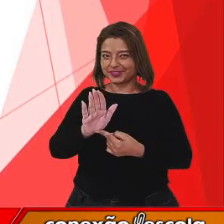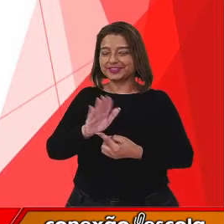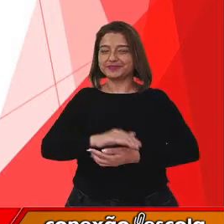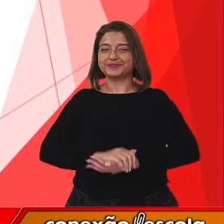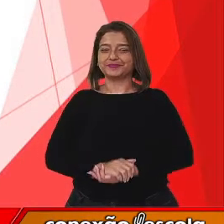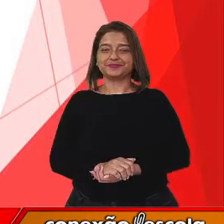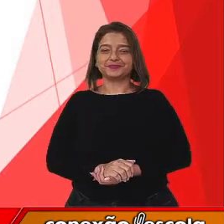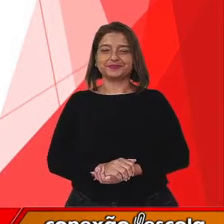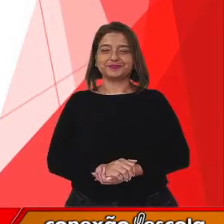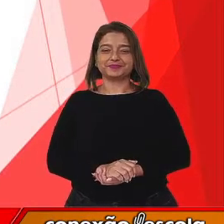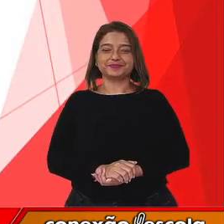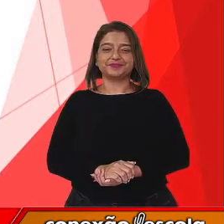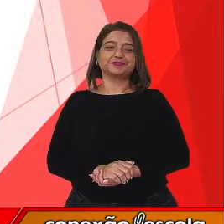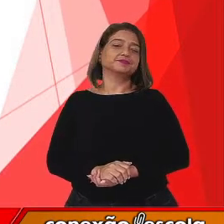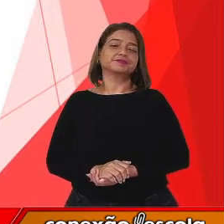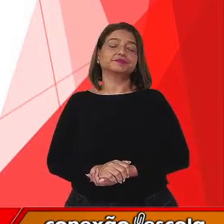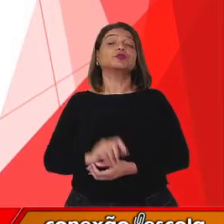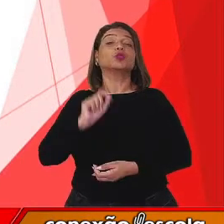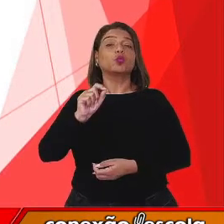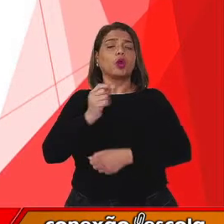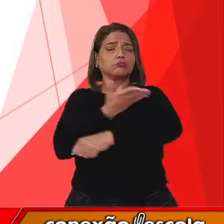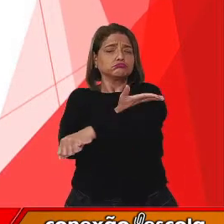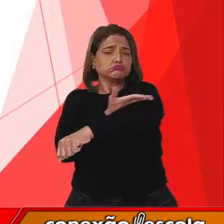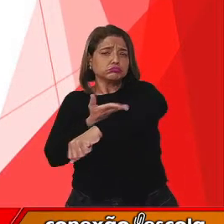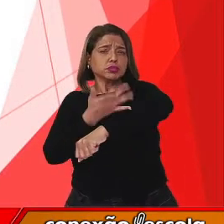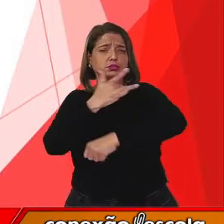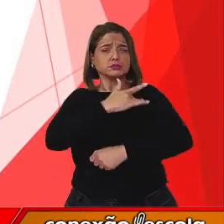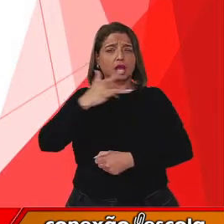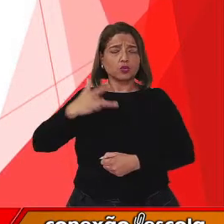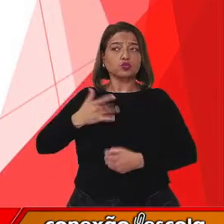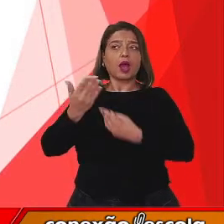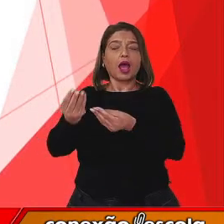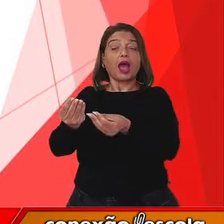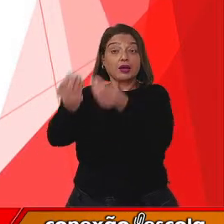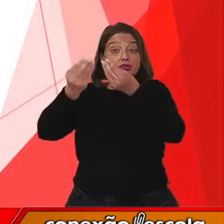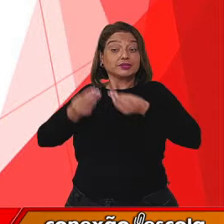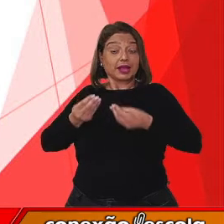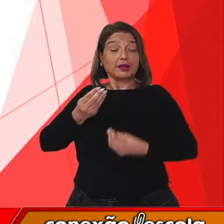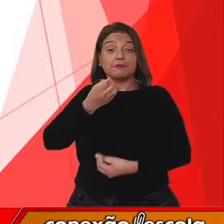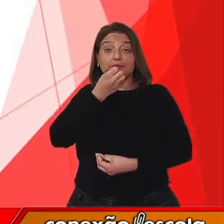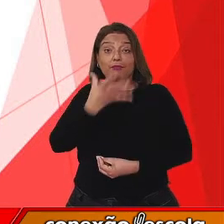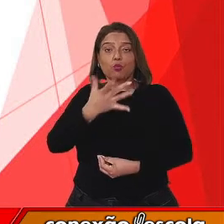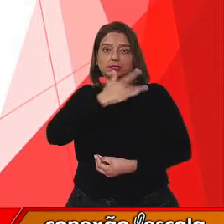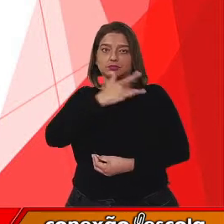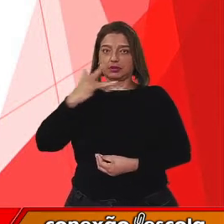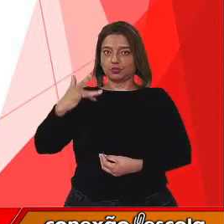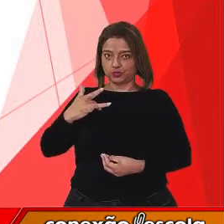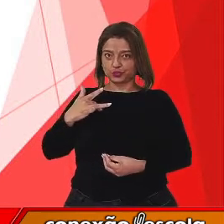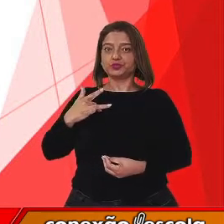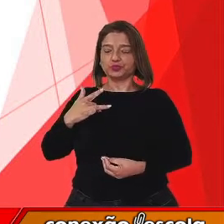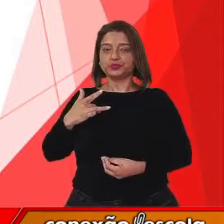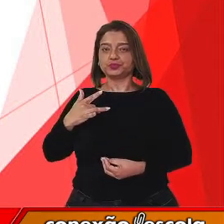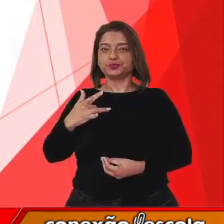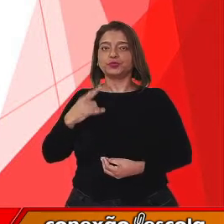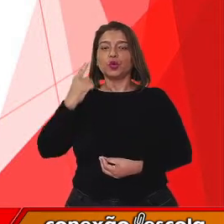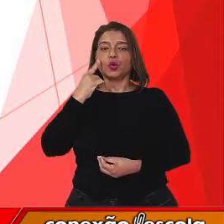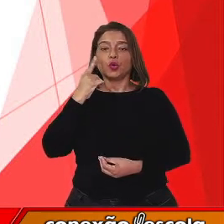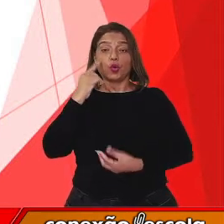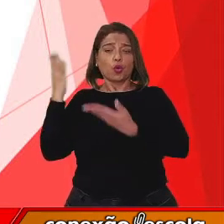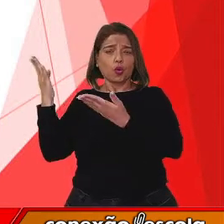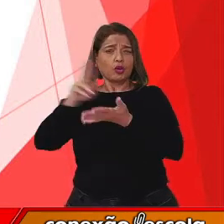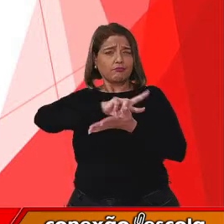that contribute to wellness. Então, hábitos de saúde que contribuem para o bem-estar. Tá vendo aí na imagem? Quantos?